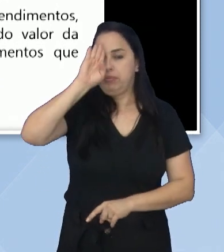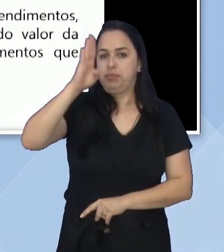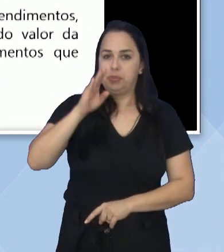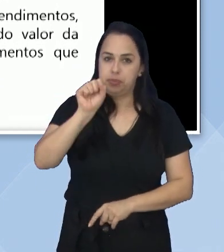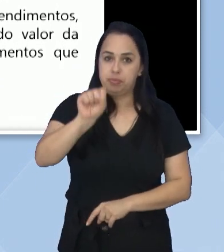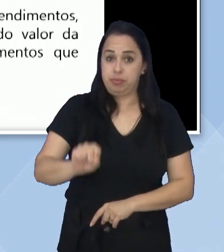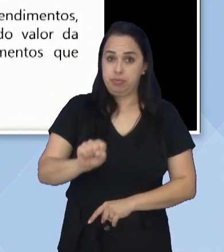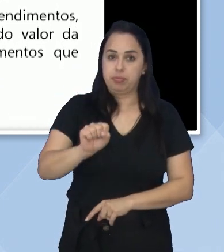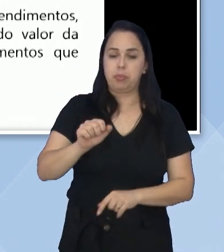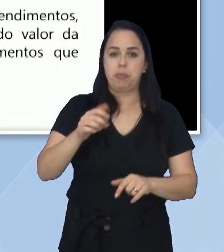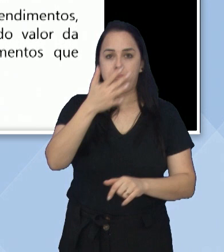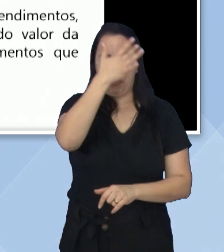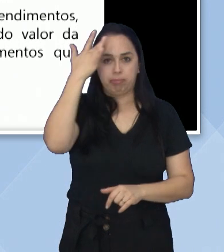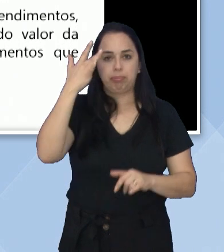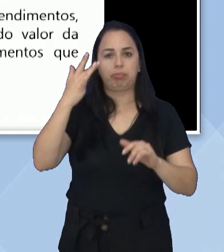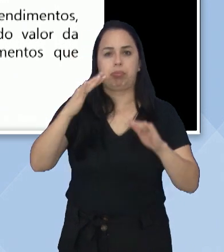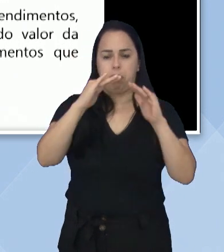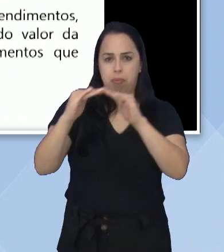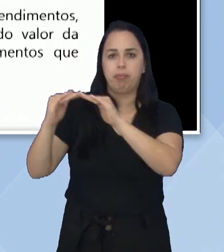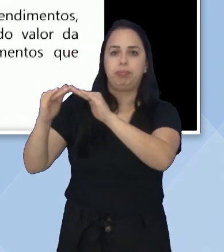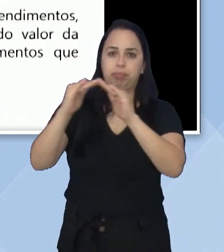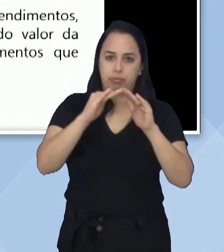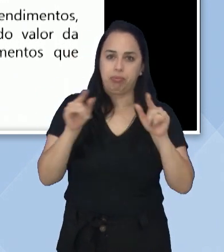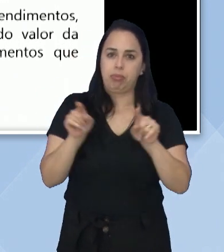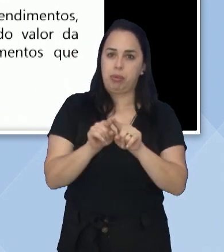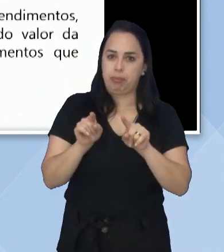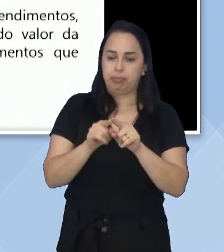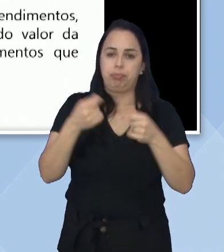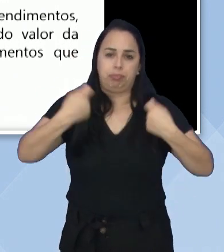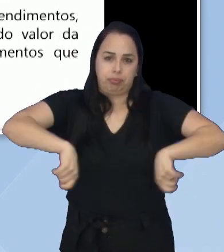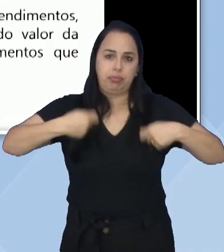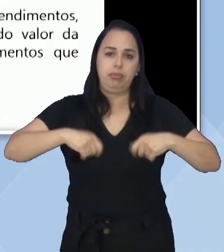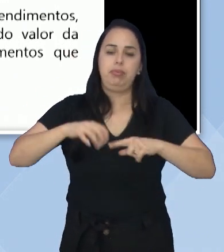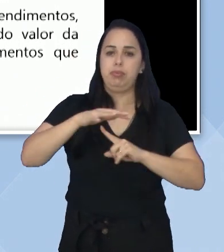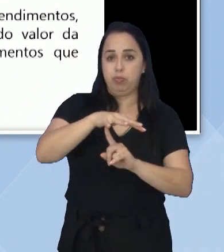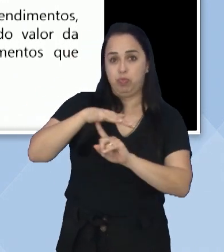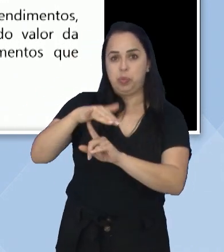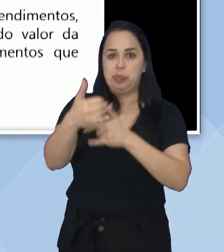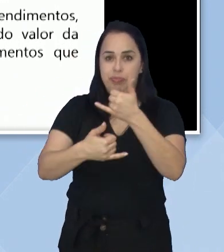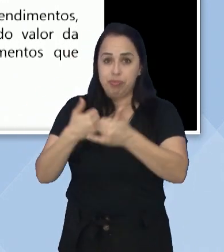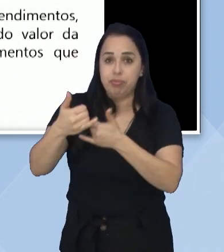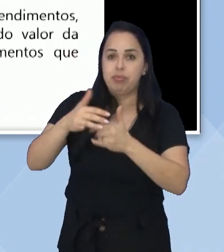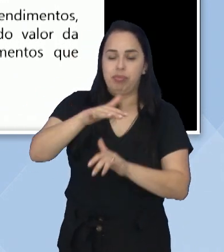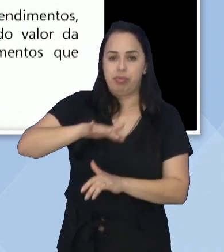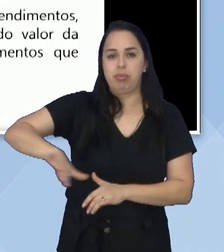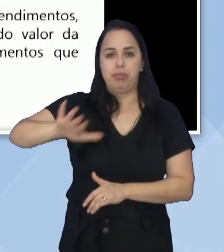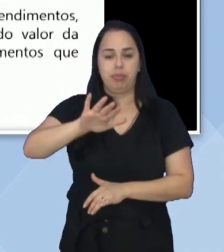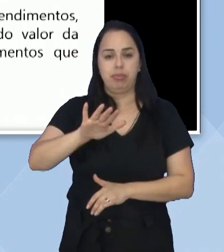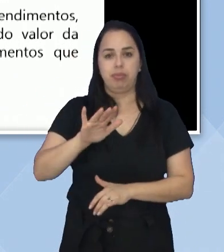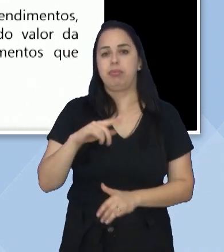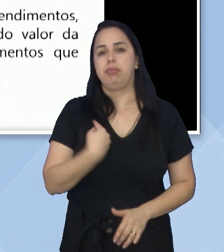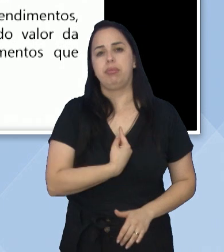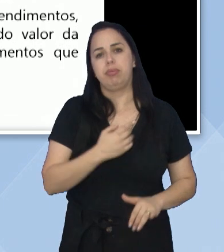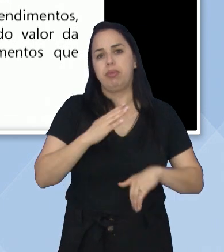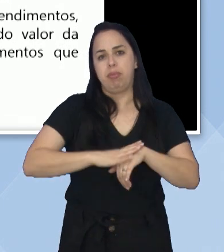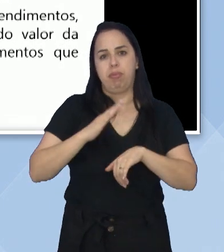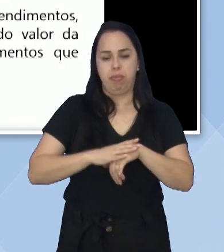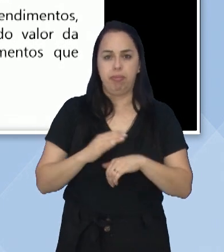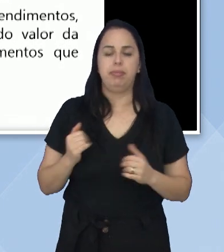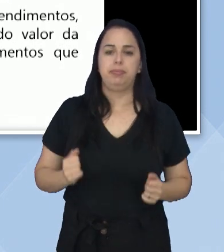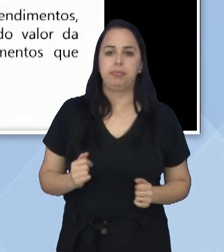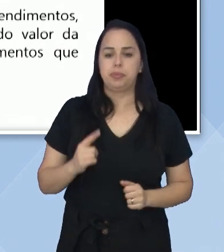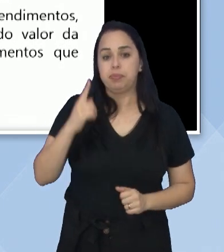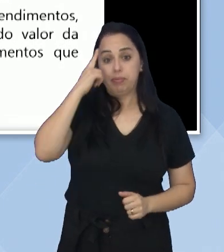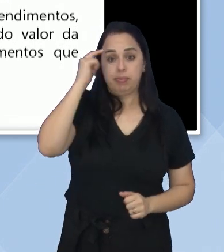muita população muita densidade e é carente muitas vezes de lazer outras localidades também não são e nós estamos fazendo isso mas a ideia